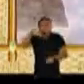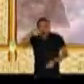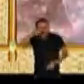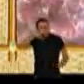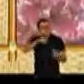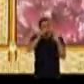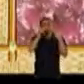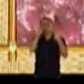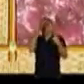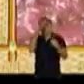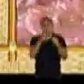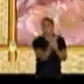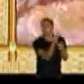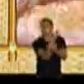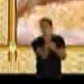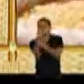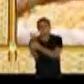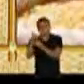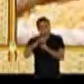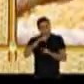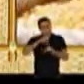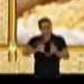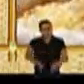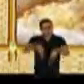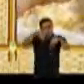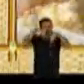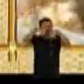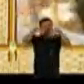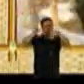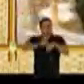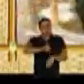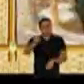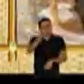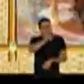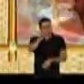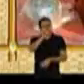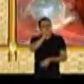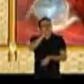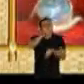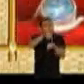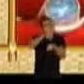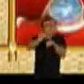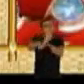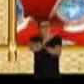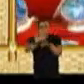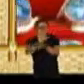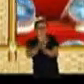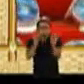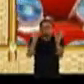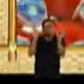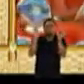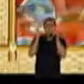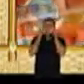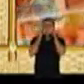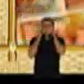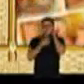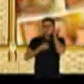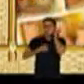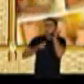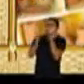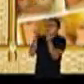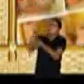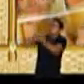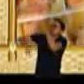nossa florada, dos grãos sem o nosso solo fértil, das pedras preciosas sem a nossa opala,